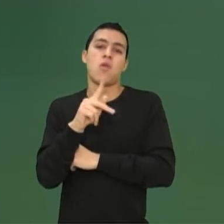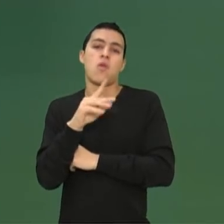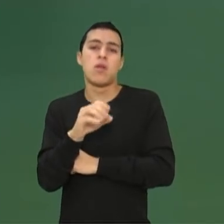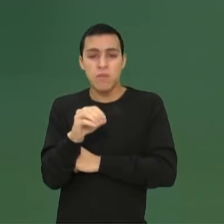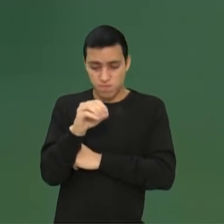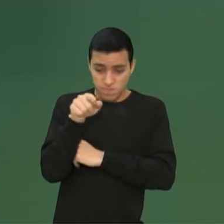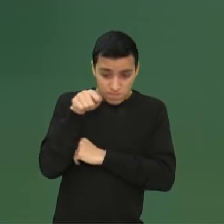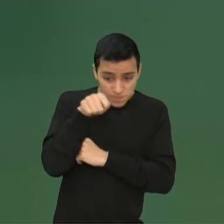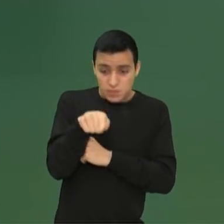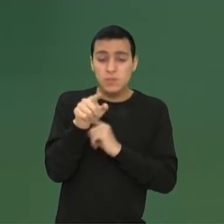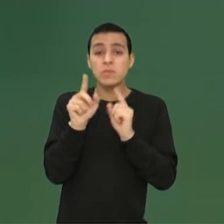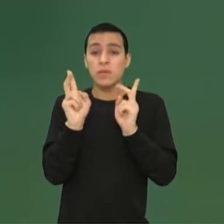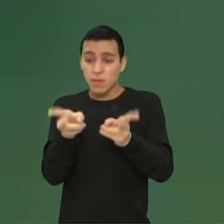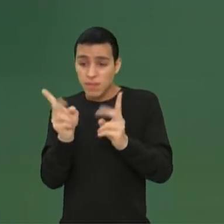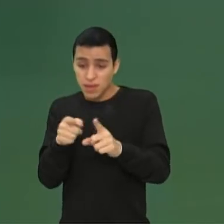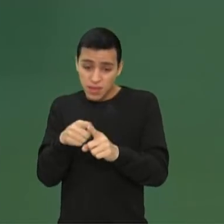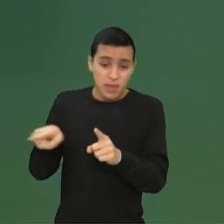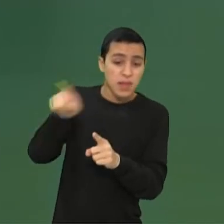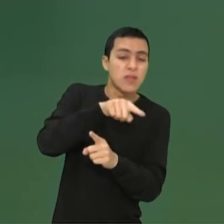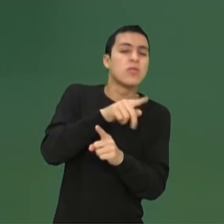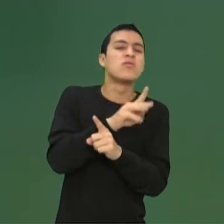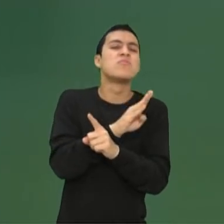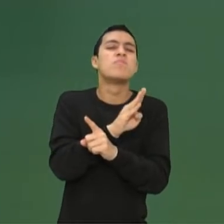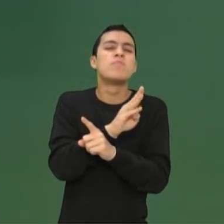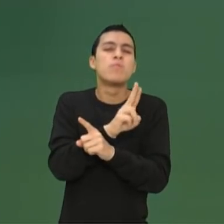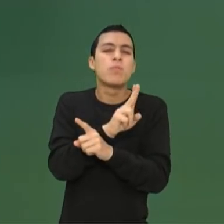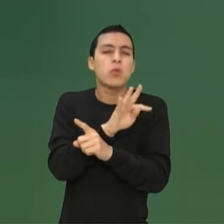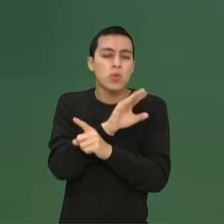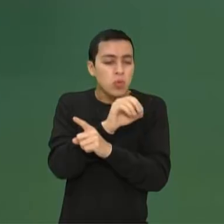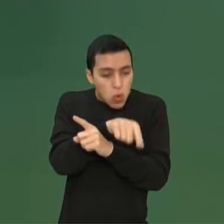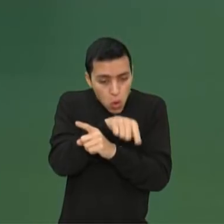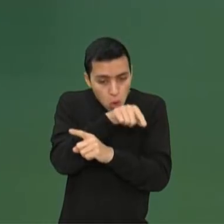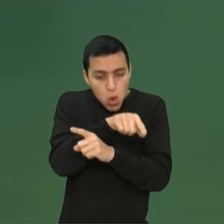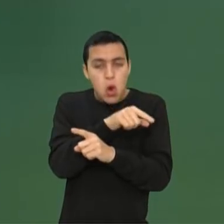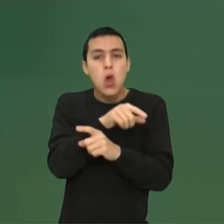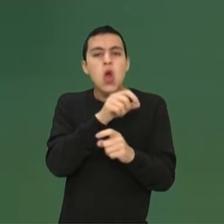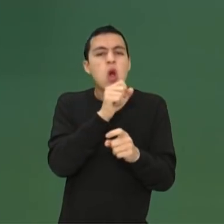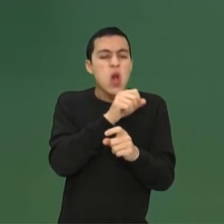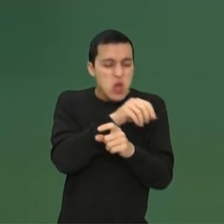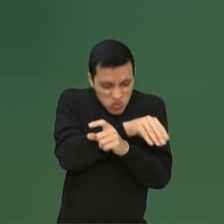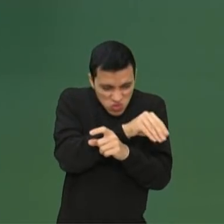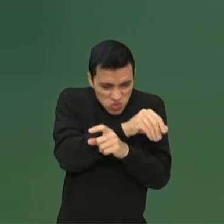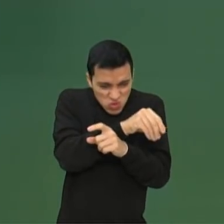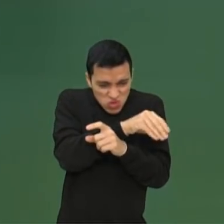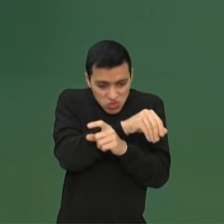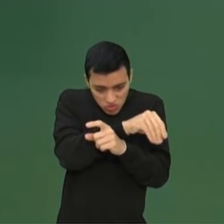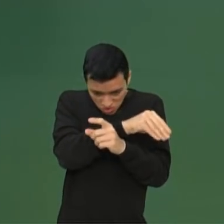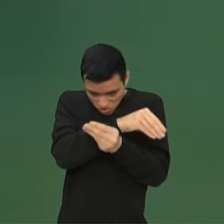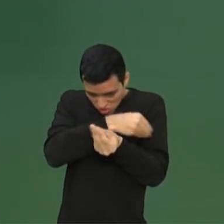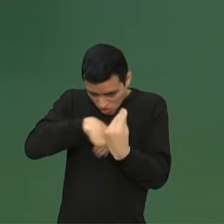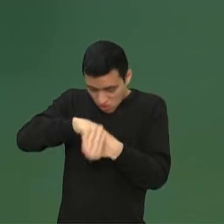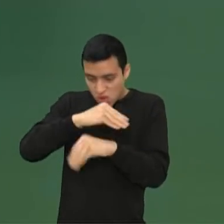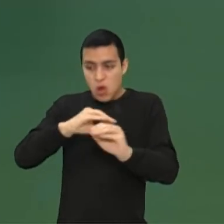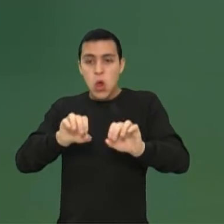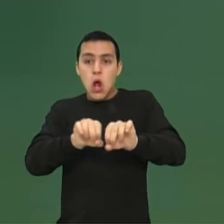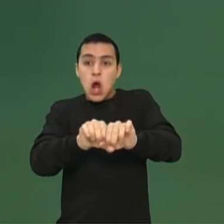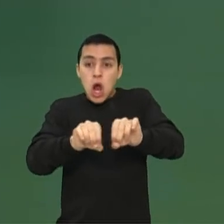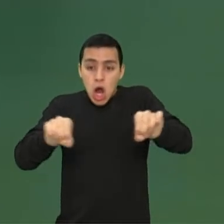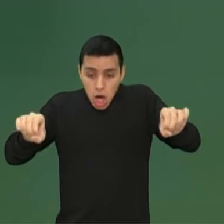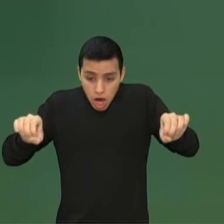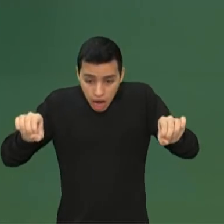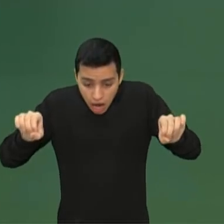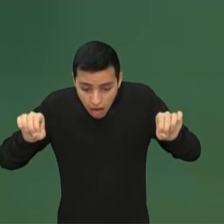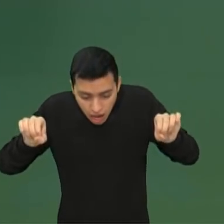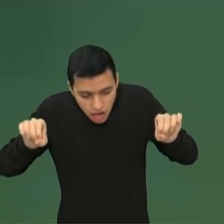que ele é feito do mesmo material bruto. Então, eu pego este minério de ferro e transformo numa